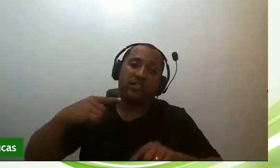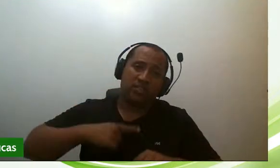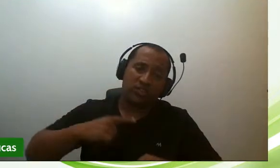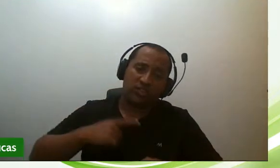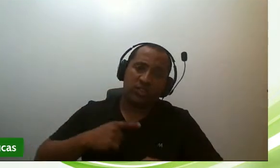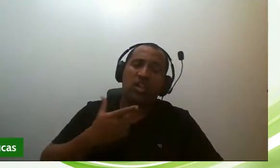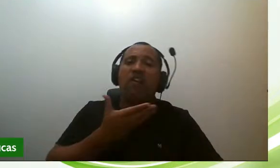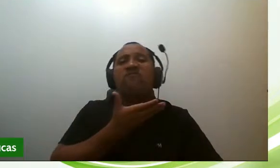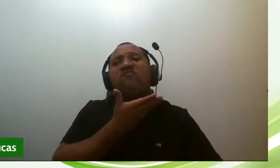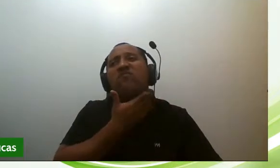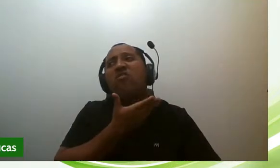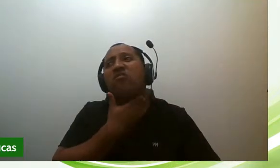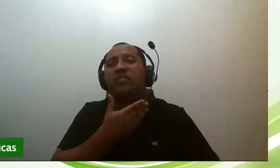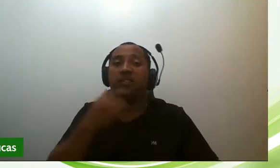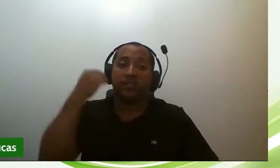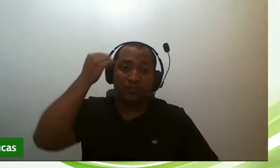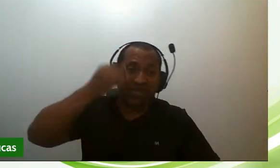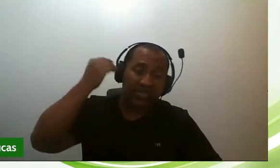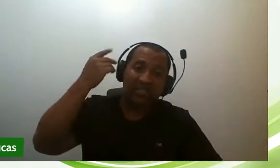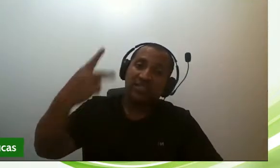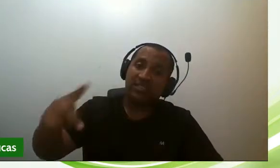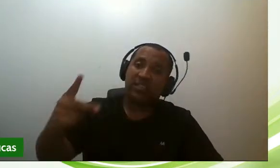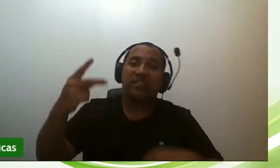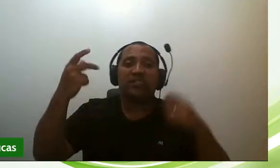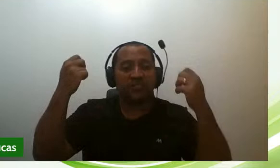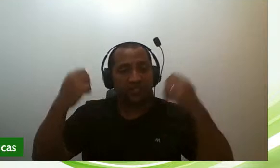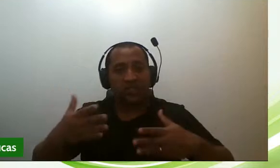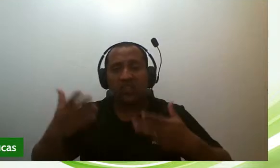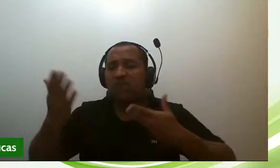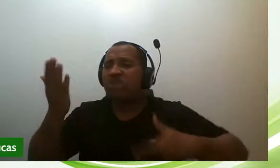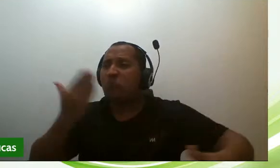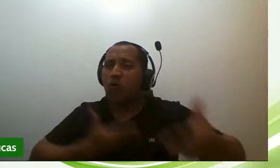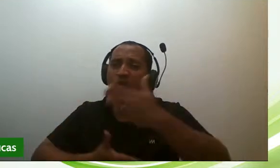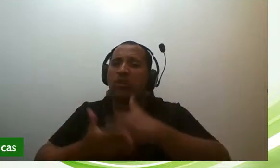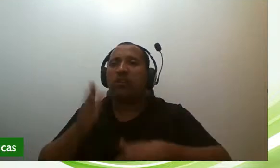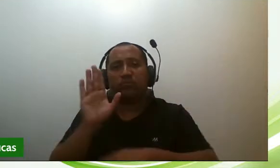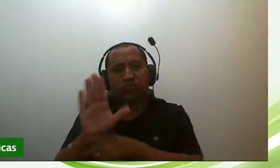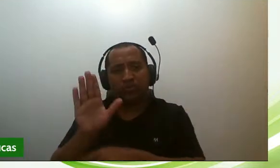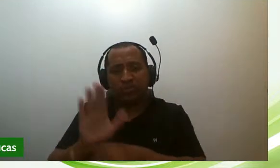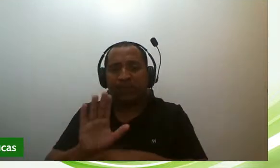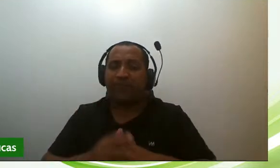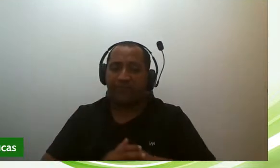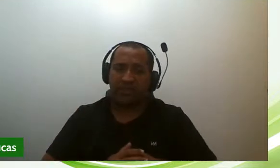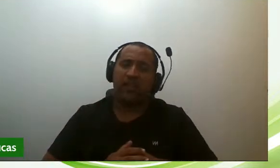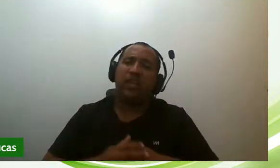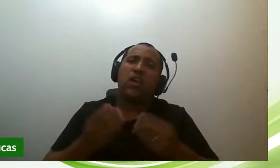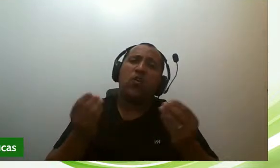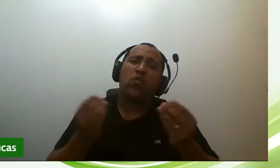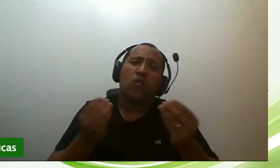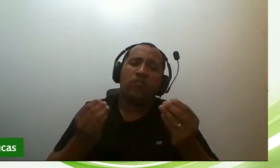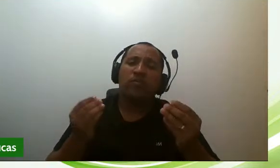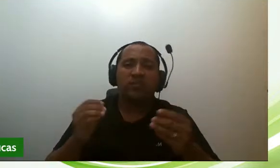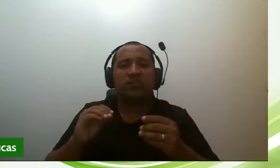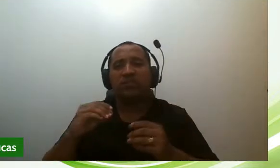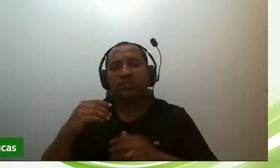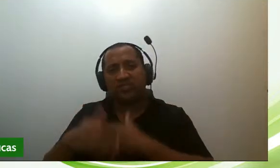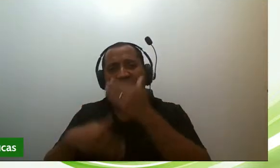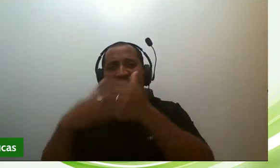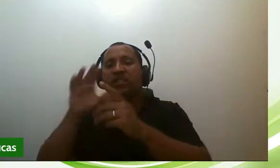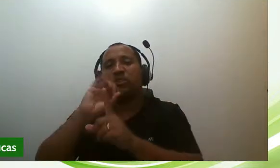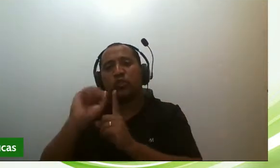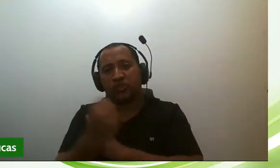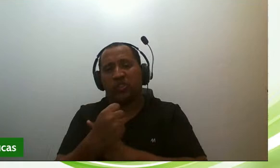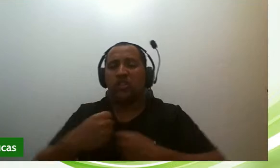voz deles, as experiências dele, interagir e colaborar mais. Então, como a gente vai desenvolver uma sociedade mais justa,